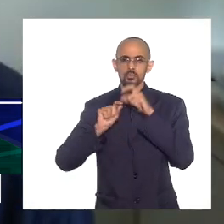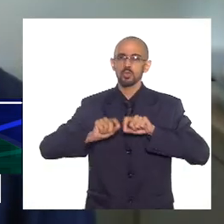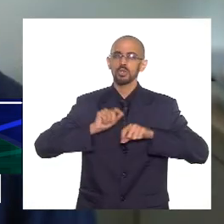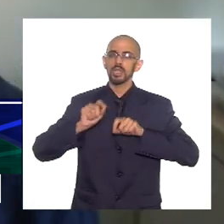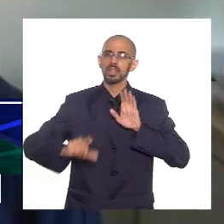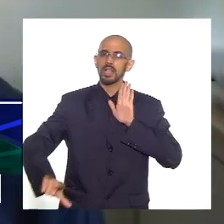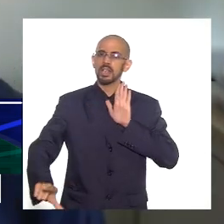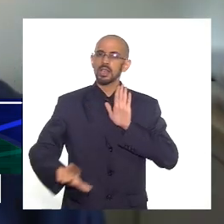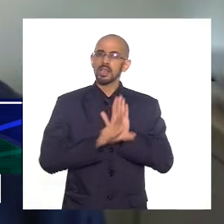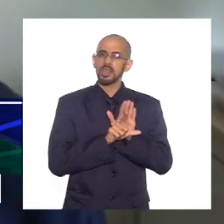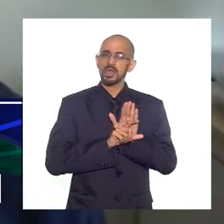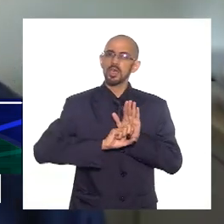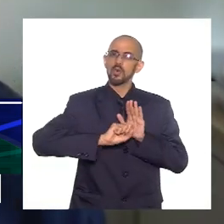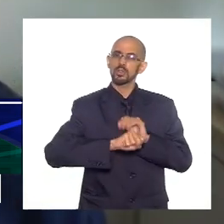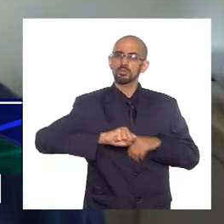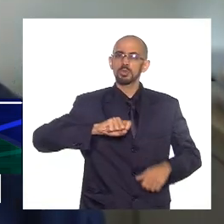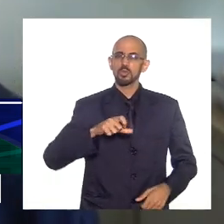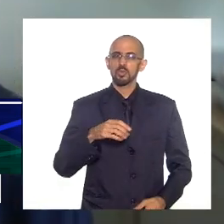Lei